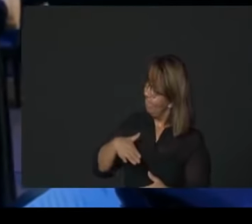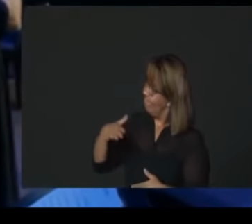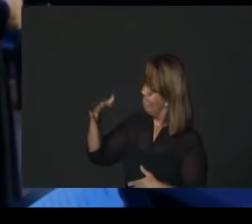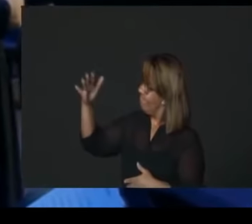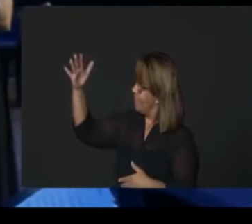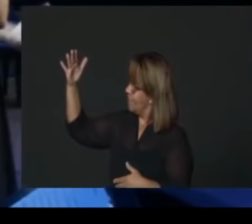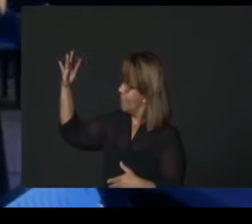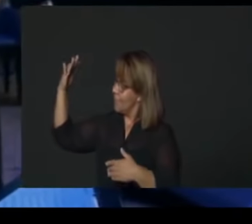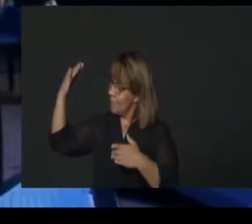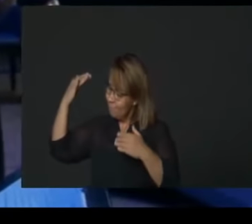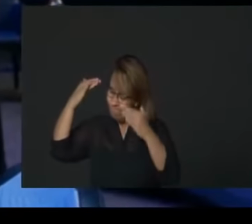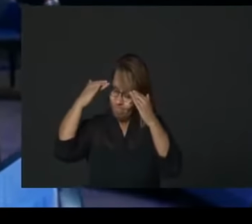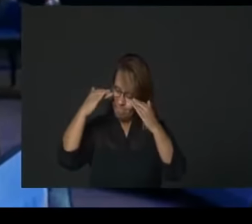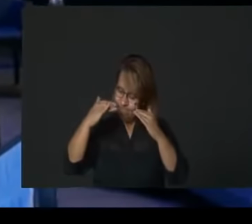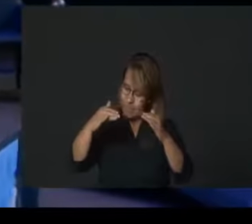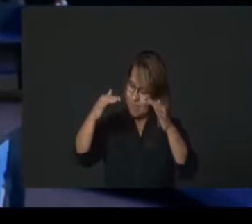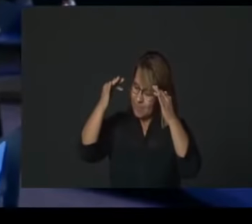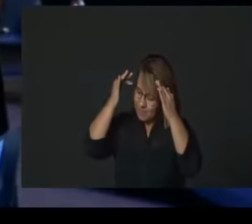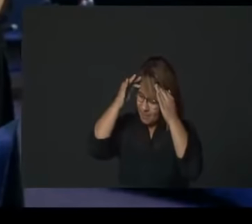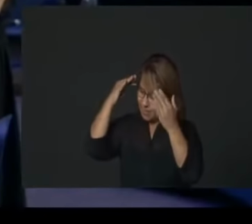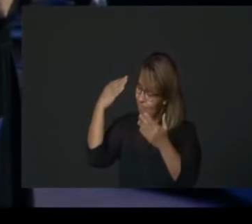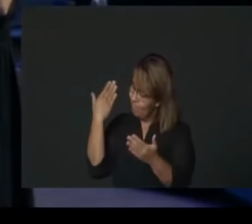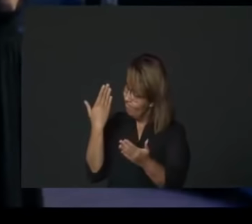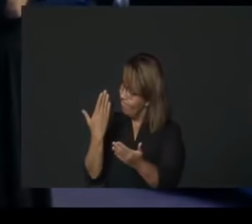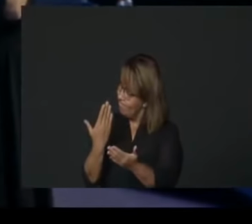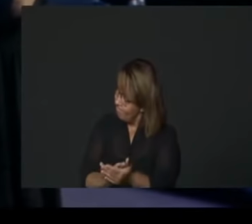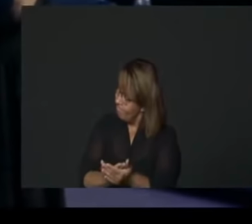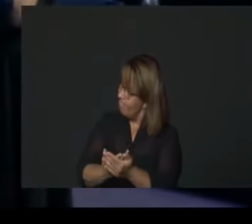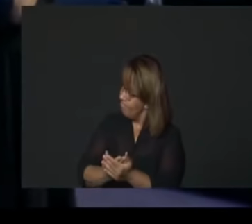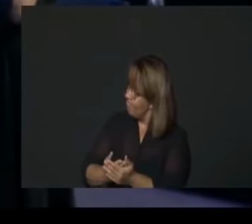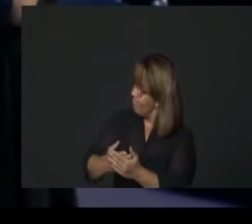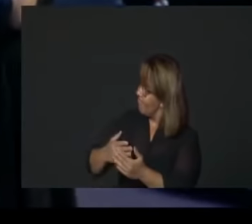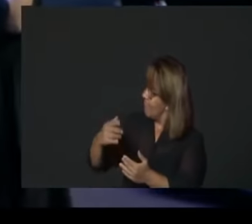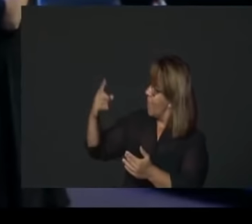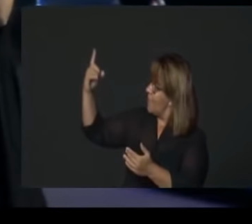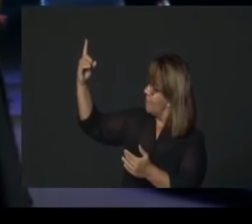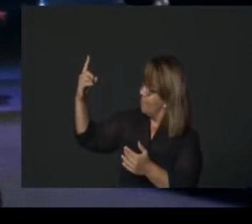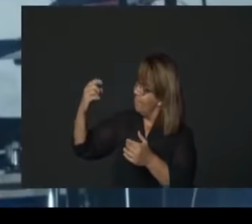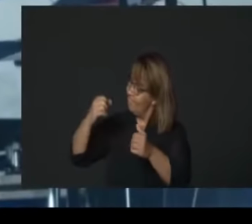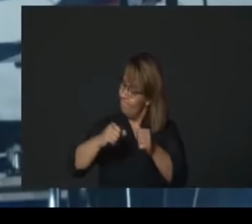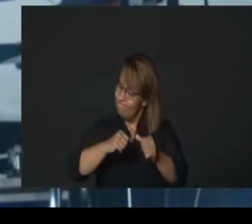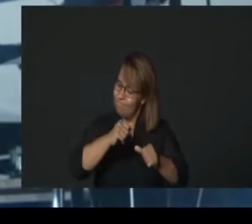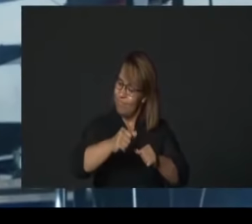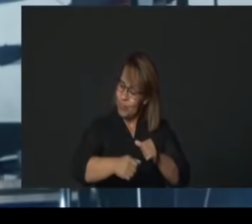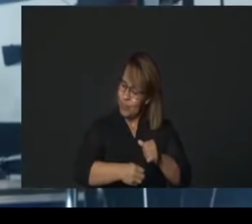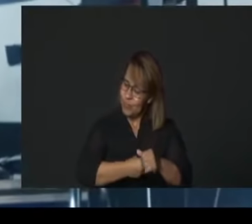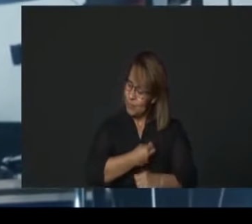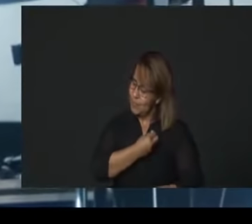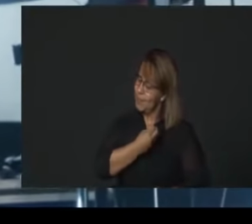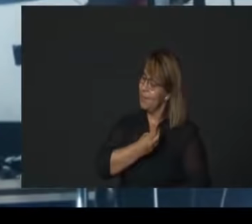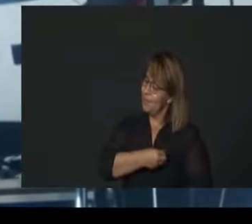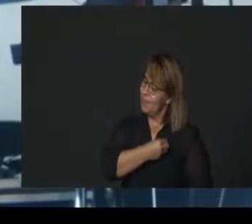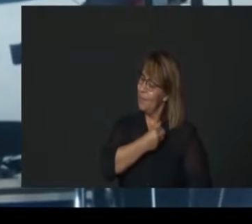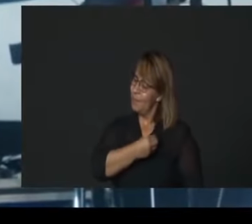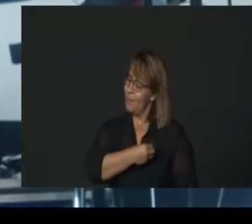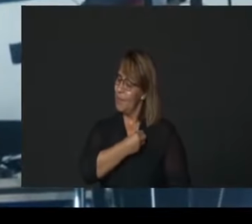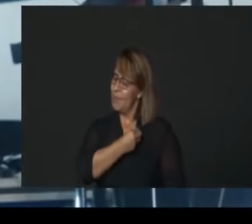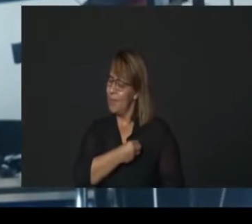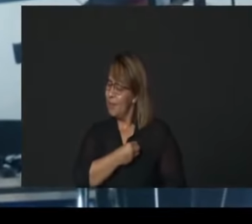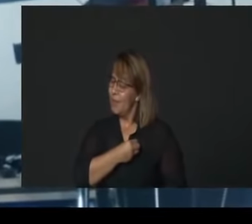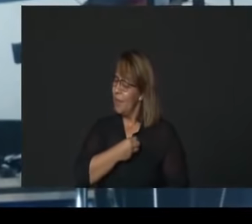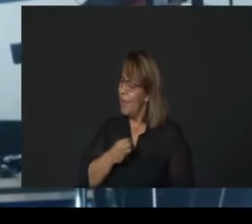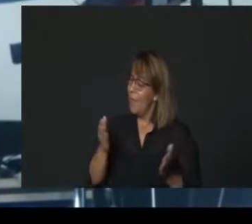deixe agir. Eu posso restaurar a tua vida, por mais que a circunstância